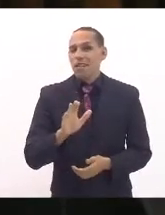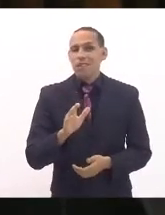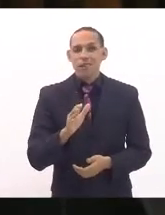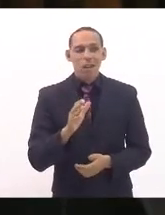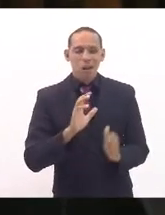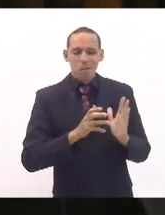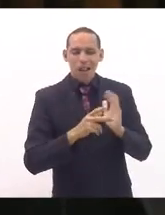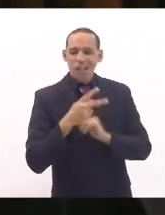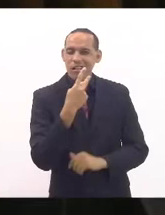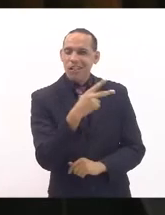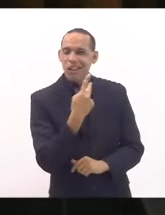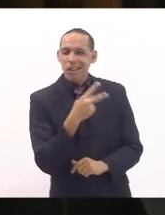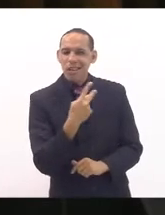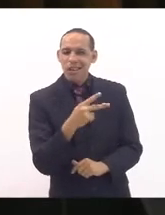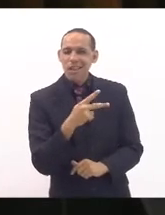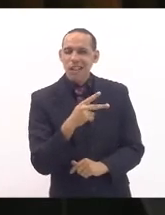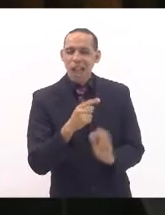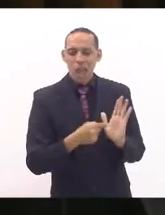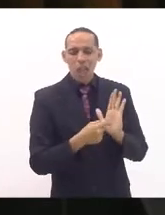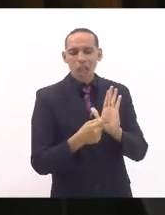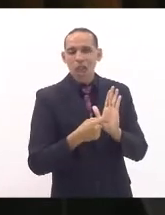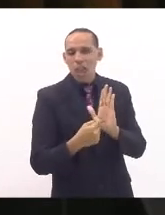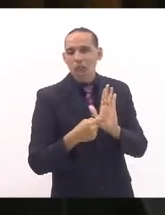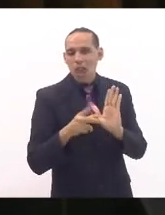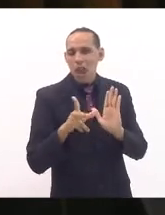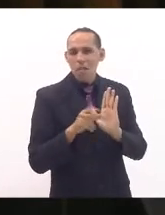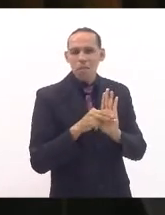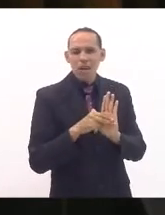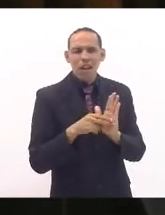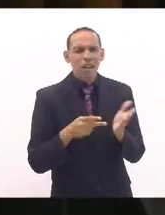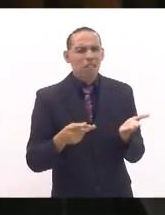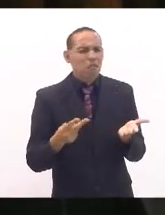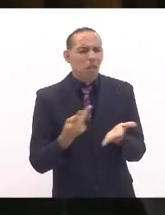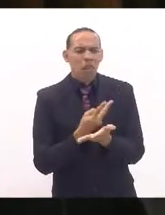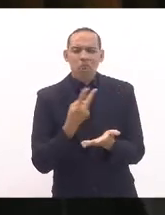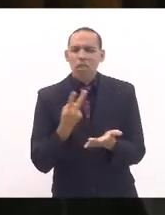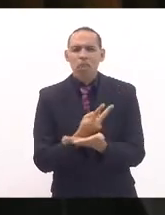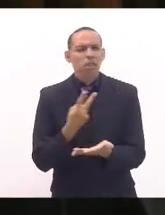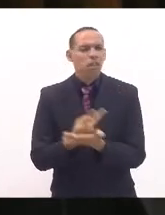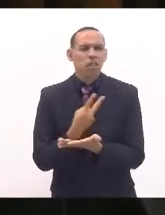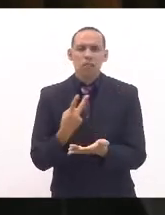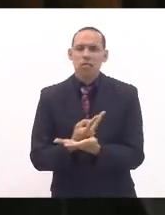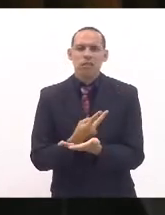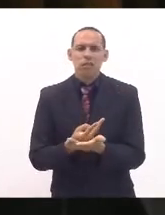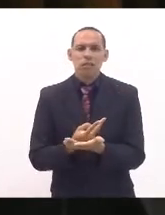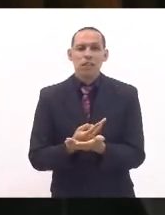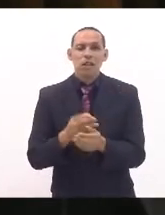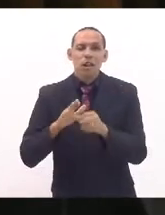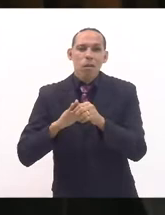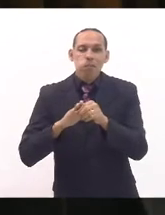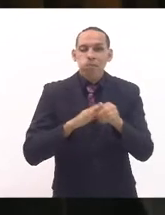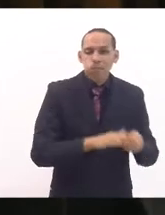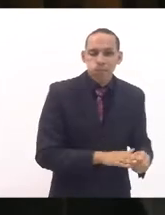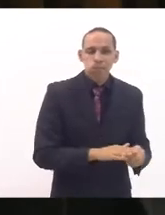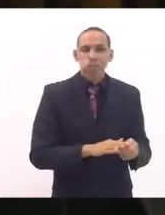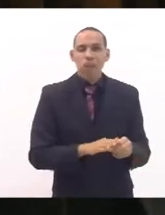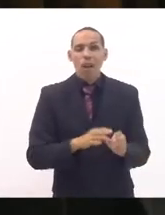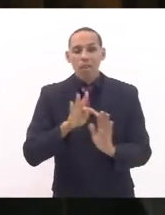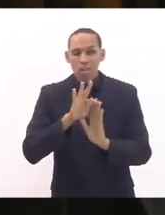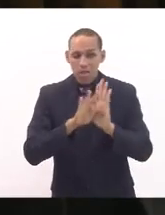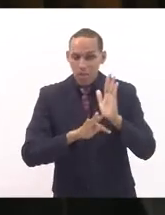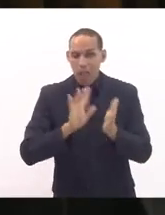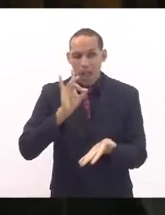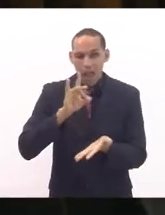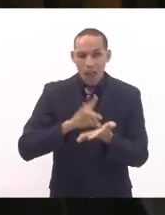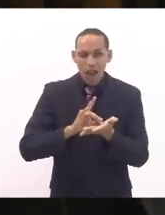eles que apresentam emendas que são verdadeiras aberrações, que são emendas que suprimem o texto original dos